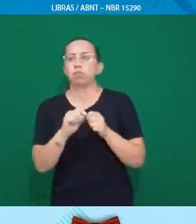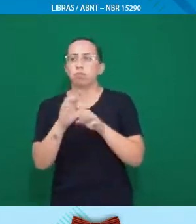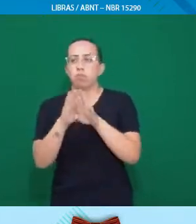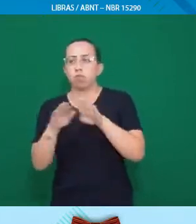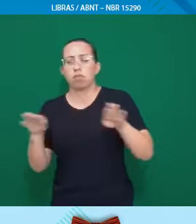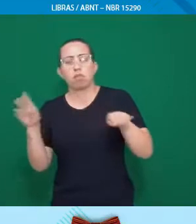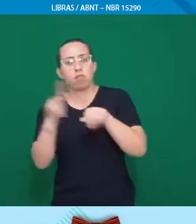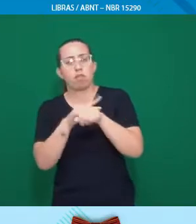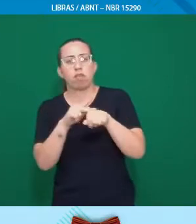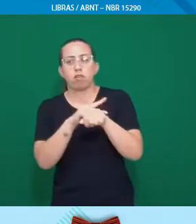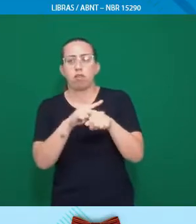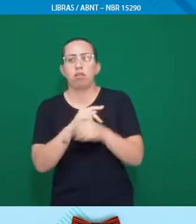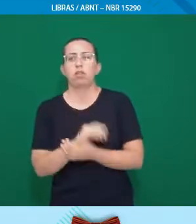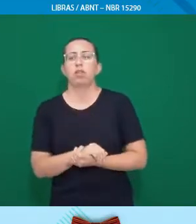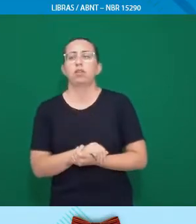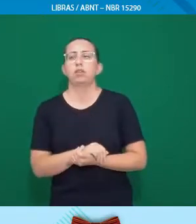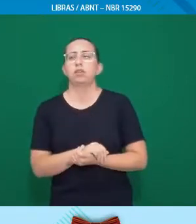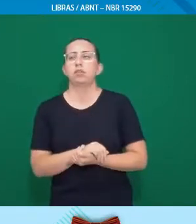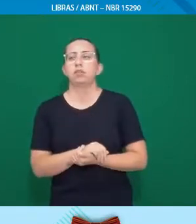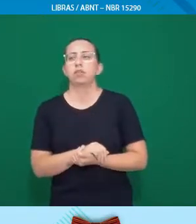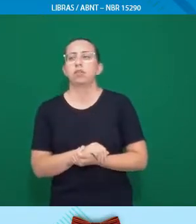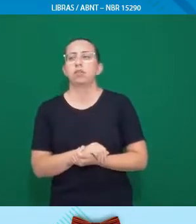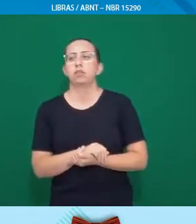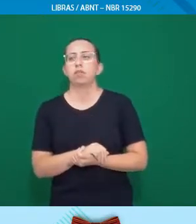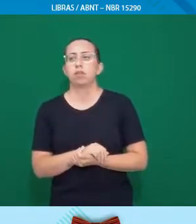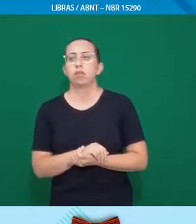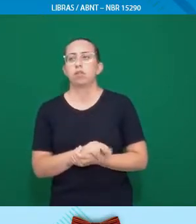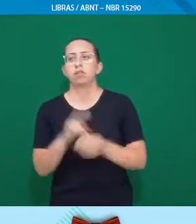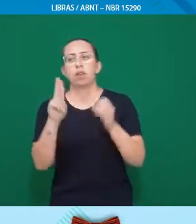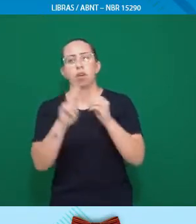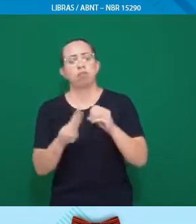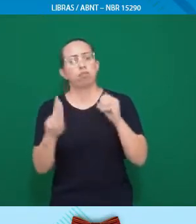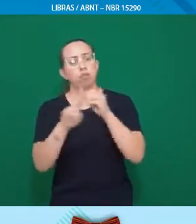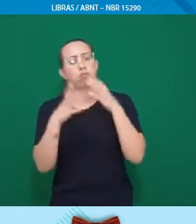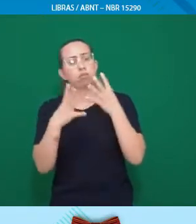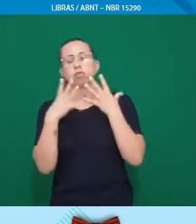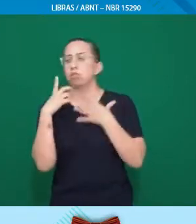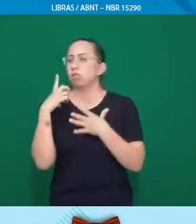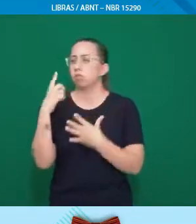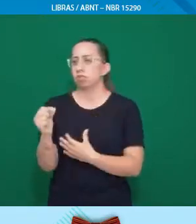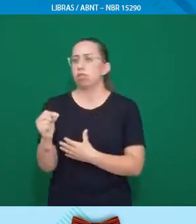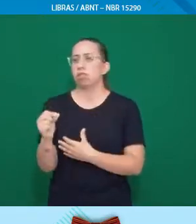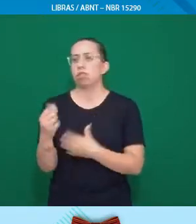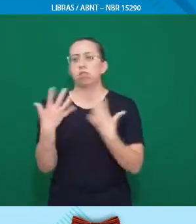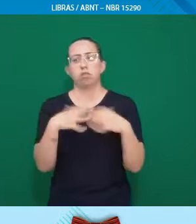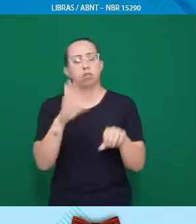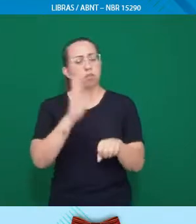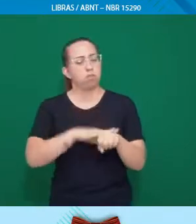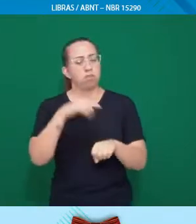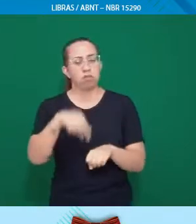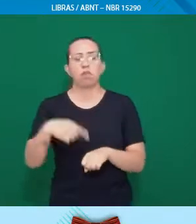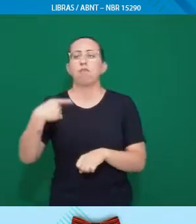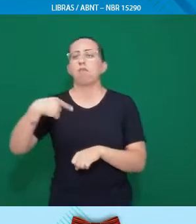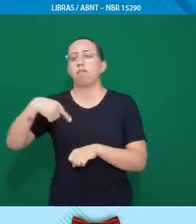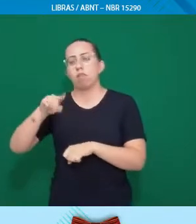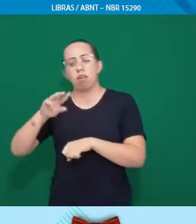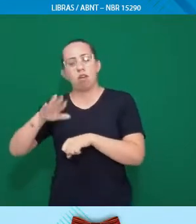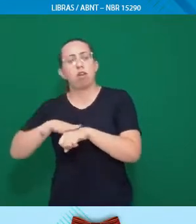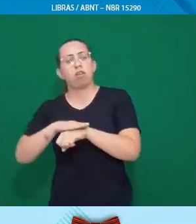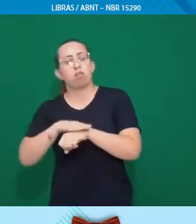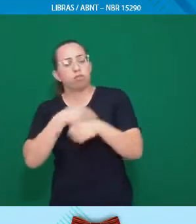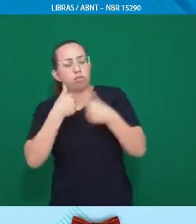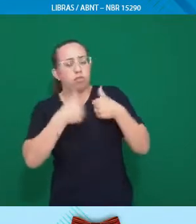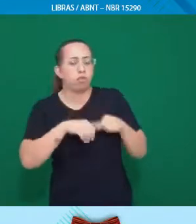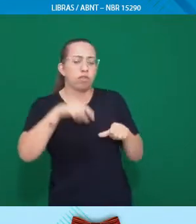fim e olha procurado nuestro que ir embora cedo o Olá vamos